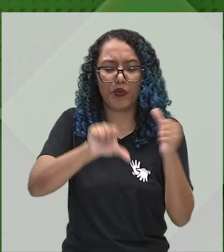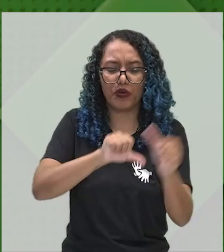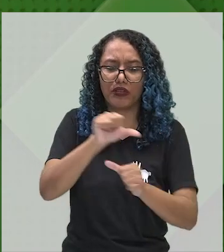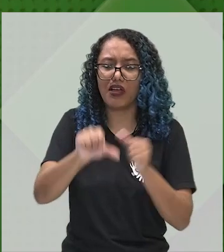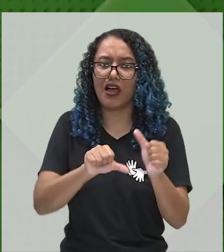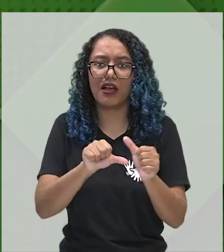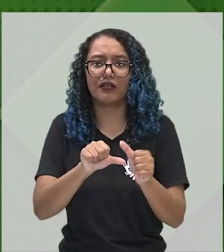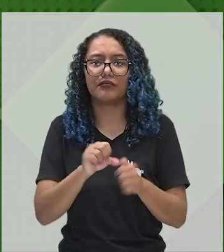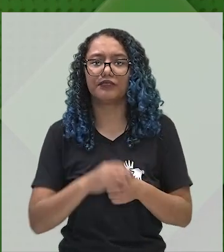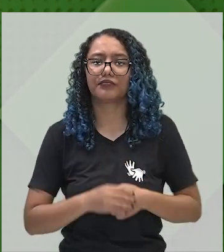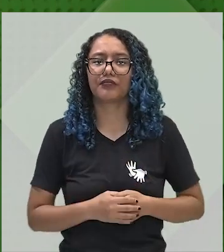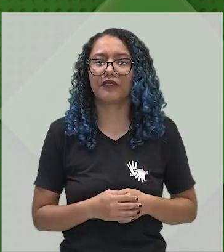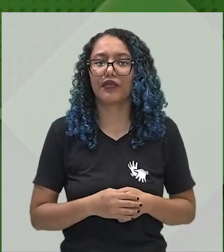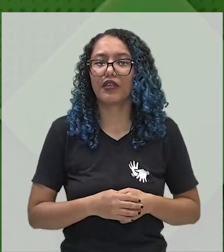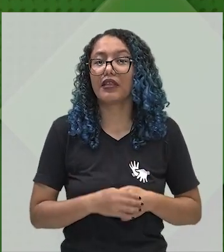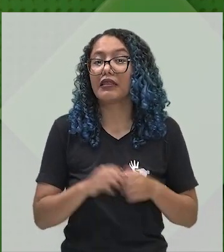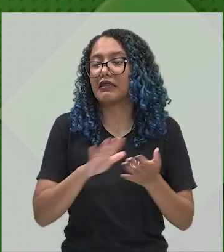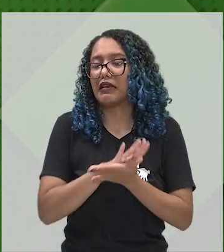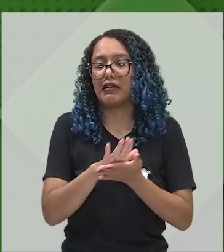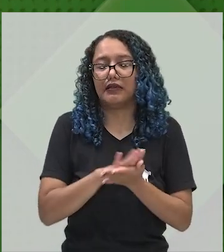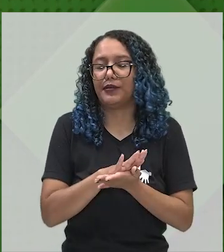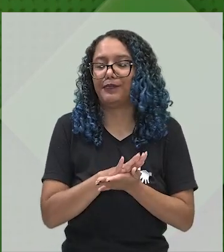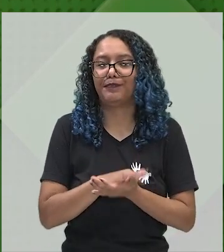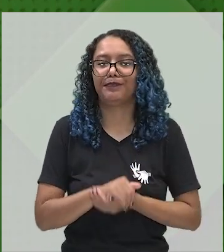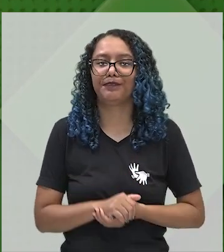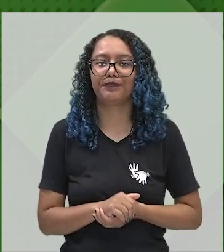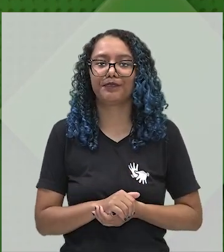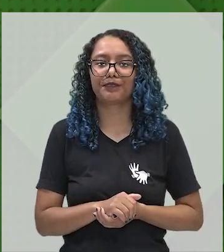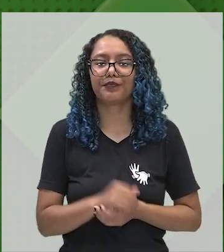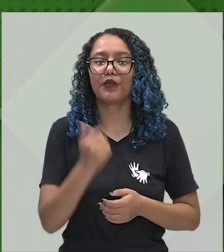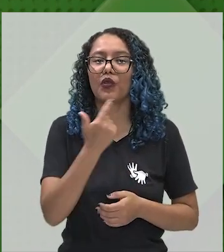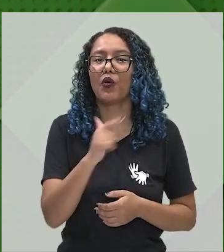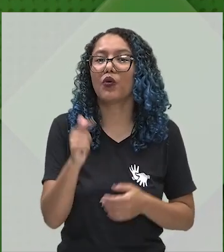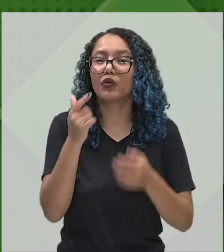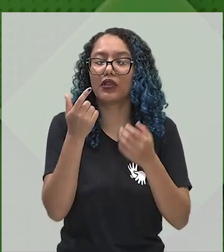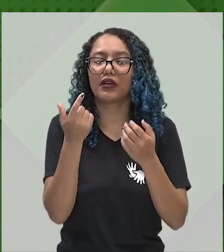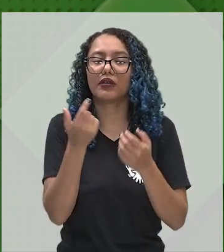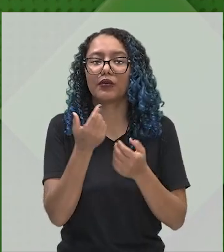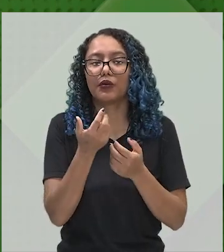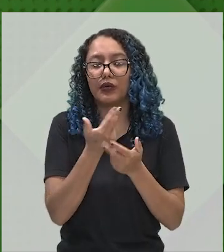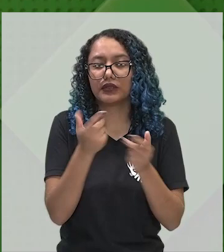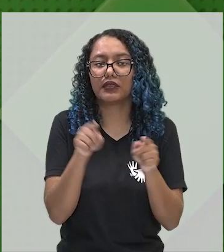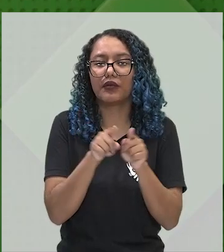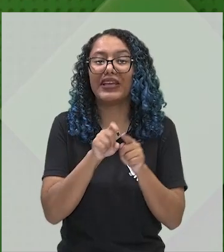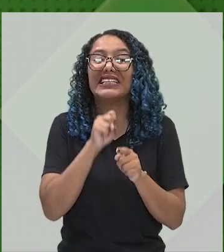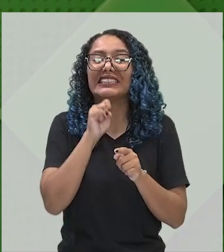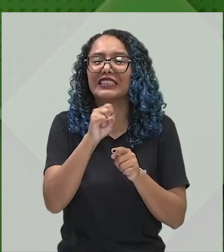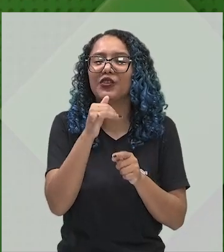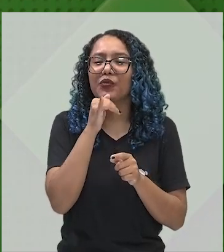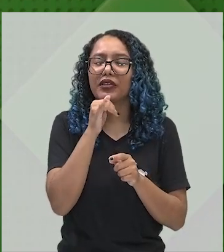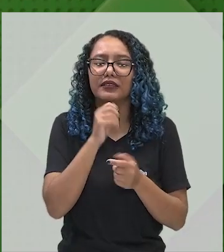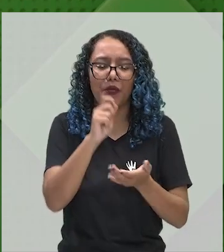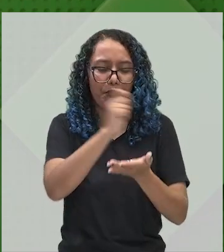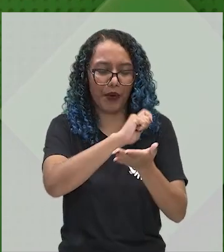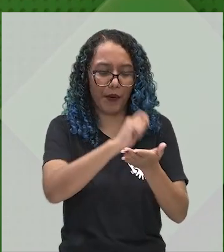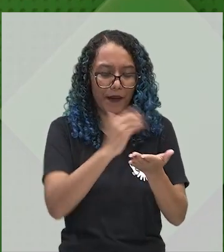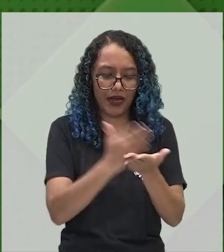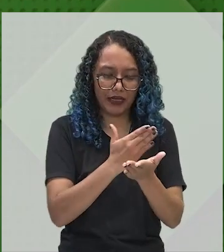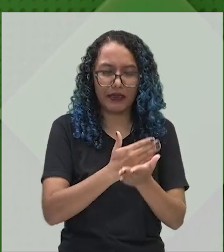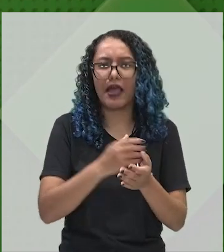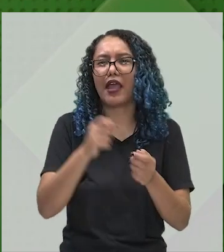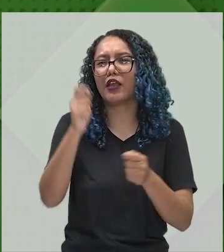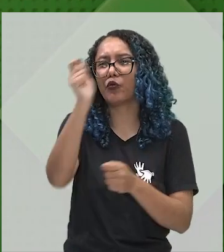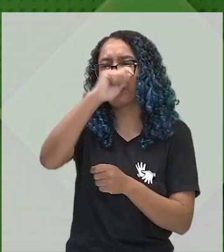ser modificado, certo? Outro detalhe também é que esse nome, se você escrever manuscrito, no caderno,